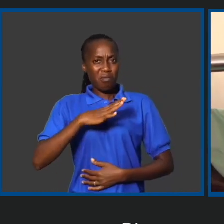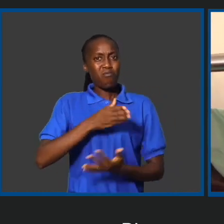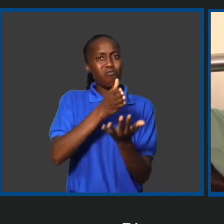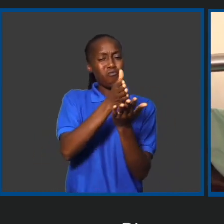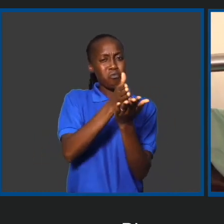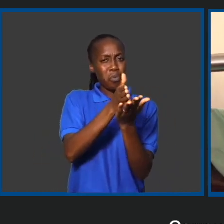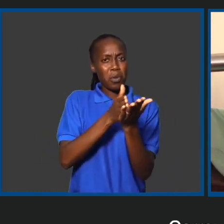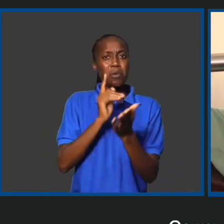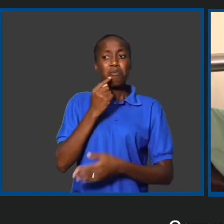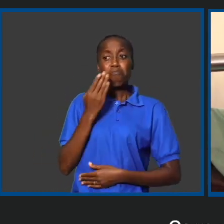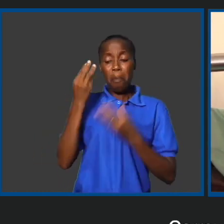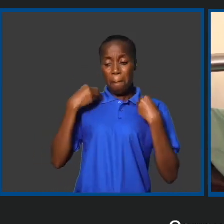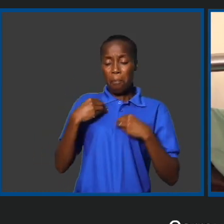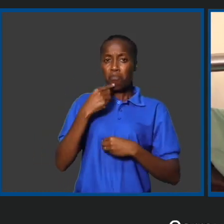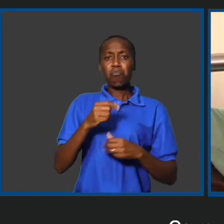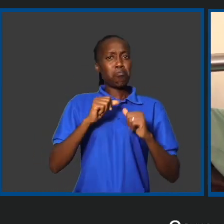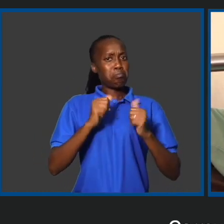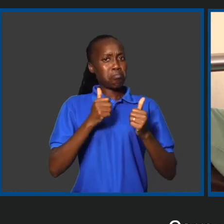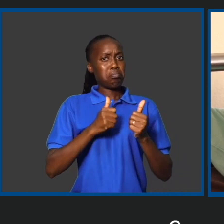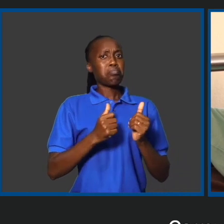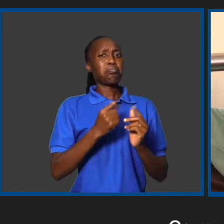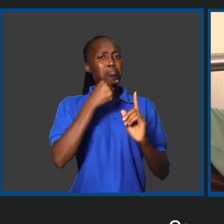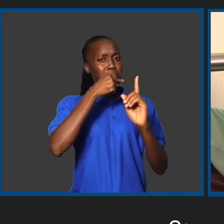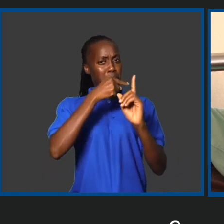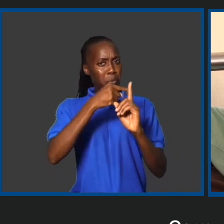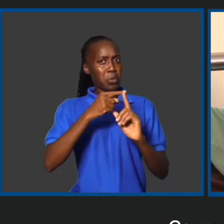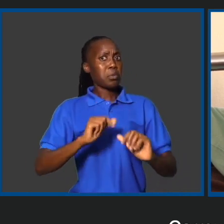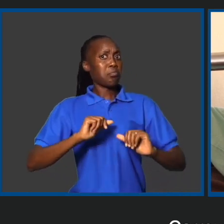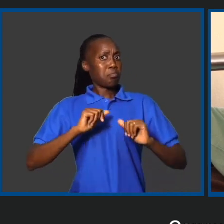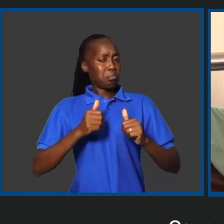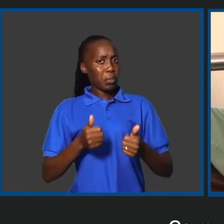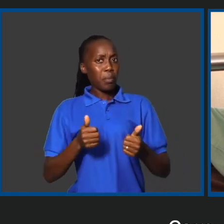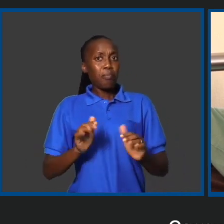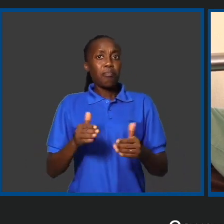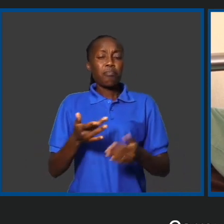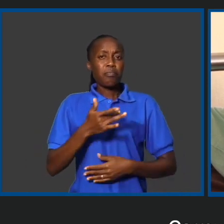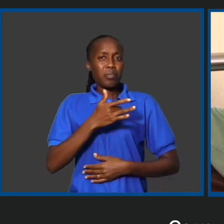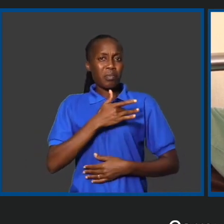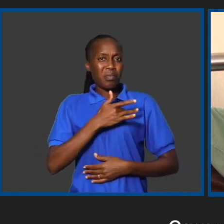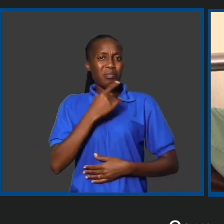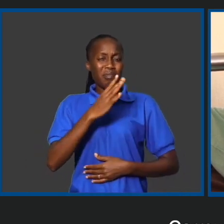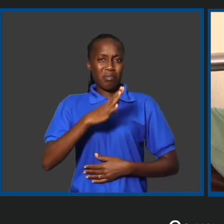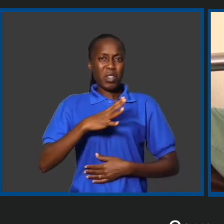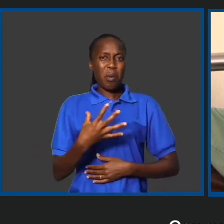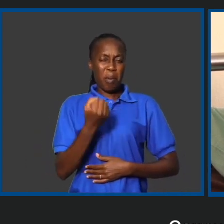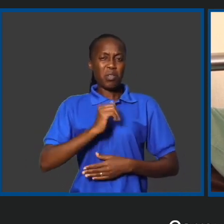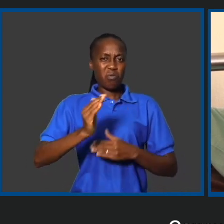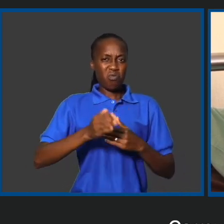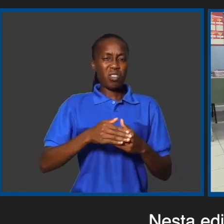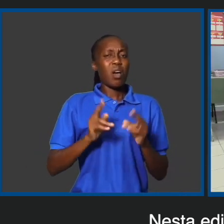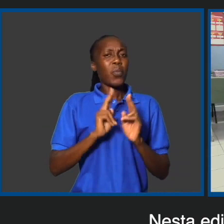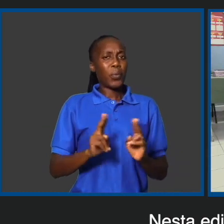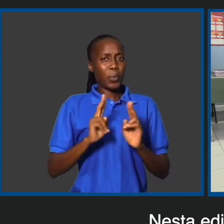cirurgia foi um sucesso, né? Correu tudo bem. E Eu sinto que eu vou voltar ao normal,